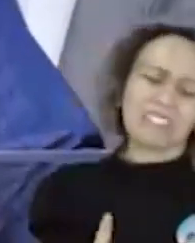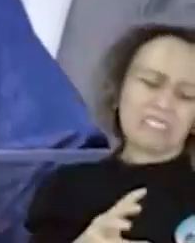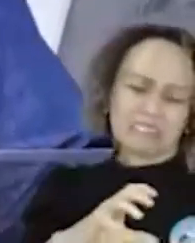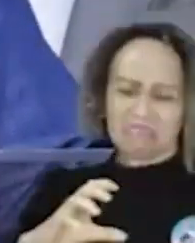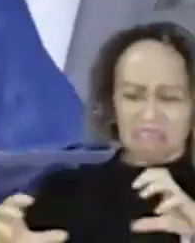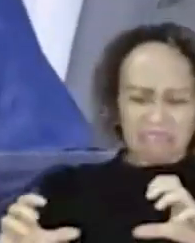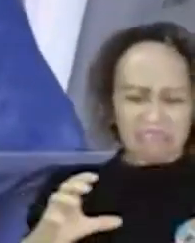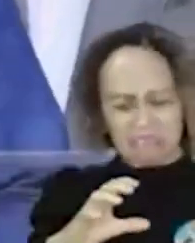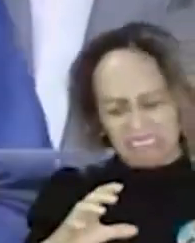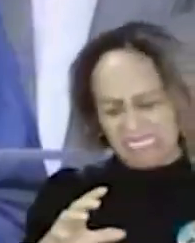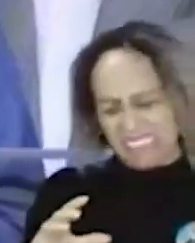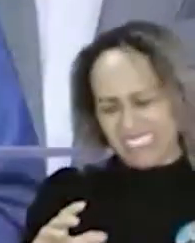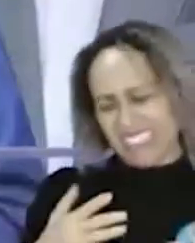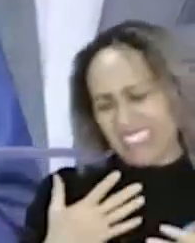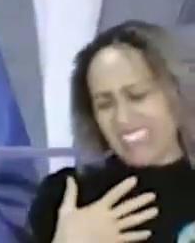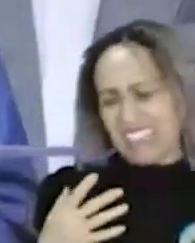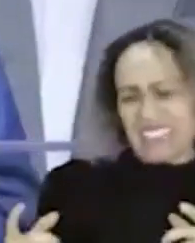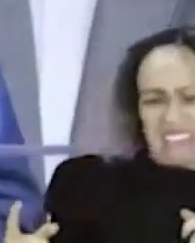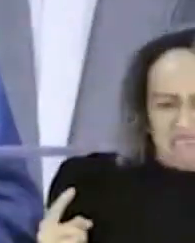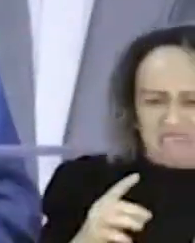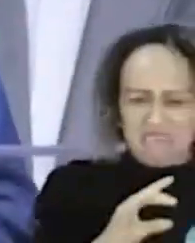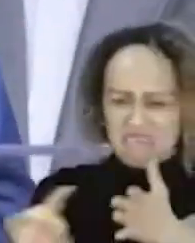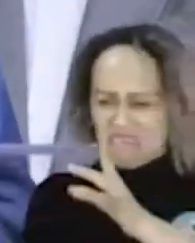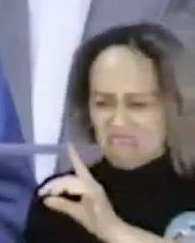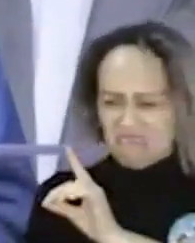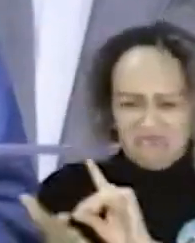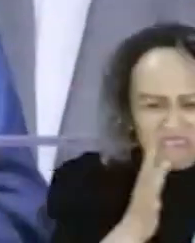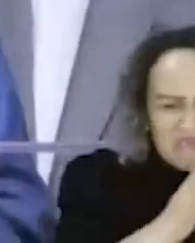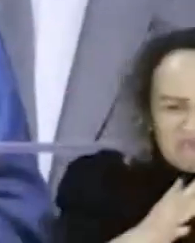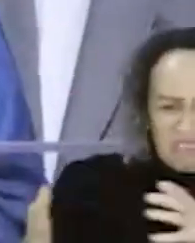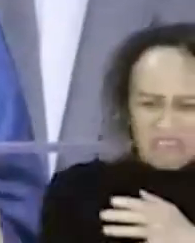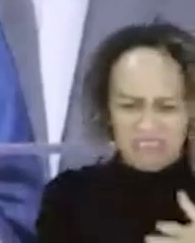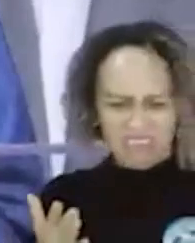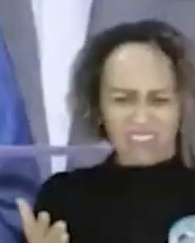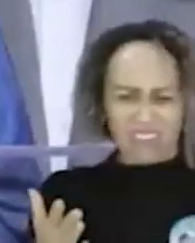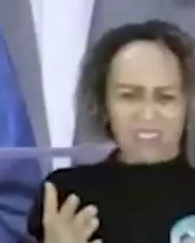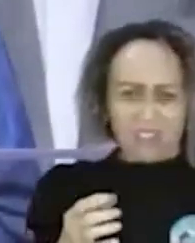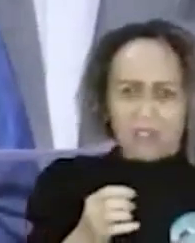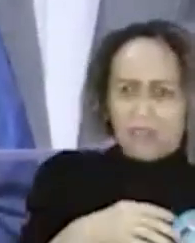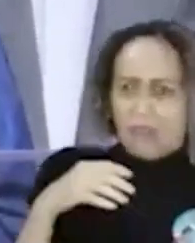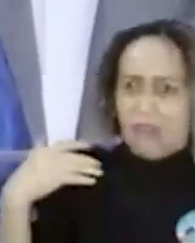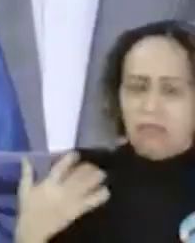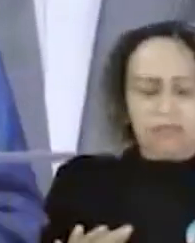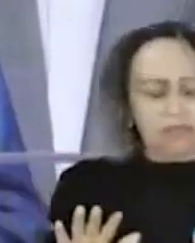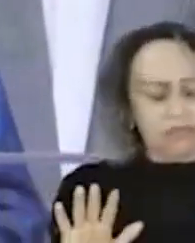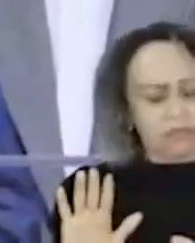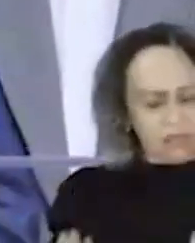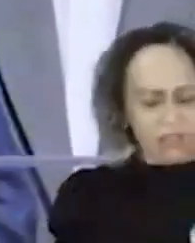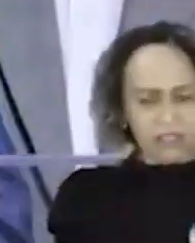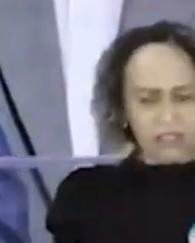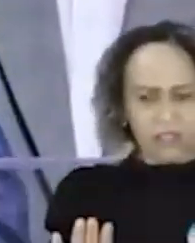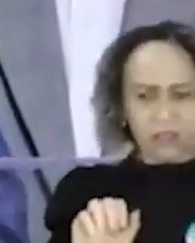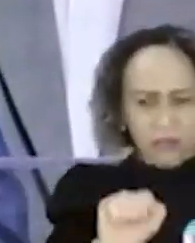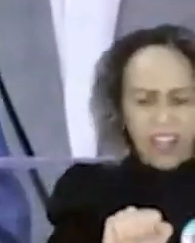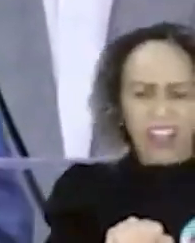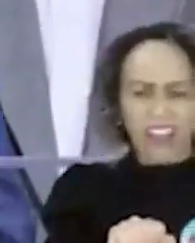inimigo e ser temido ou destruído. É hora de baixar as armas que jamais